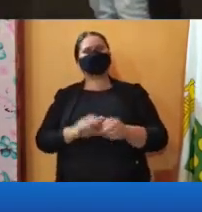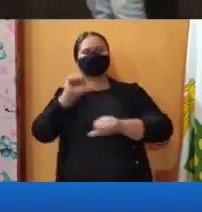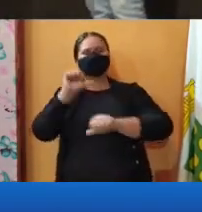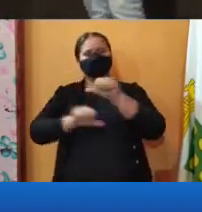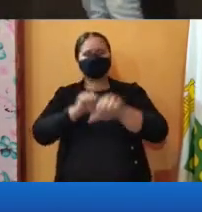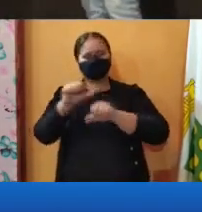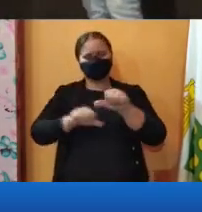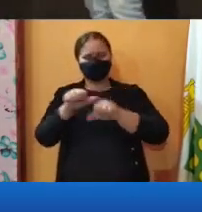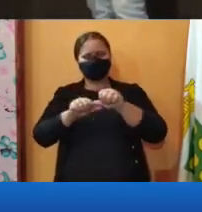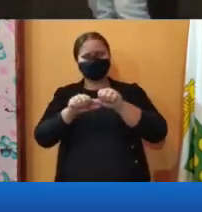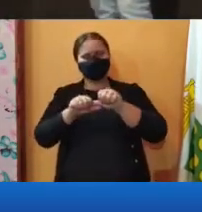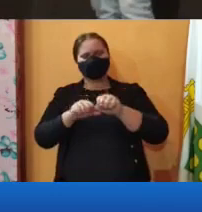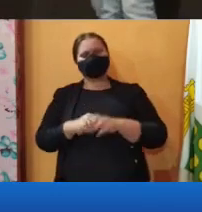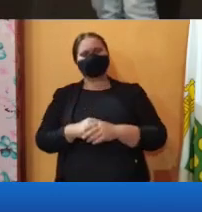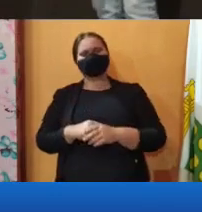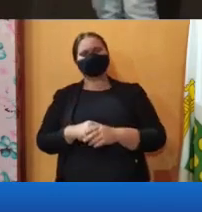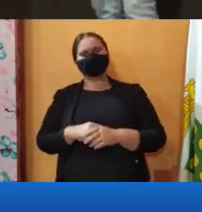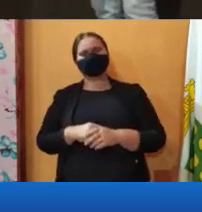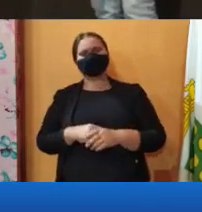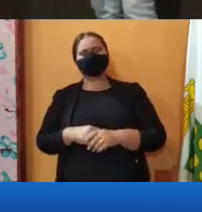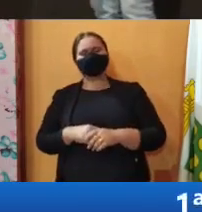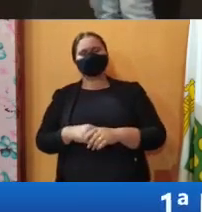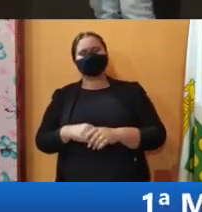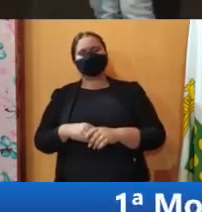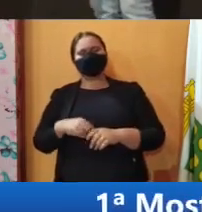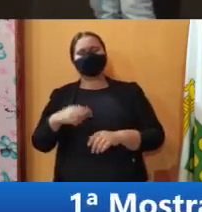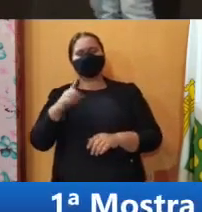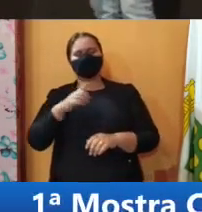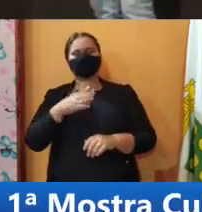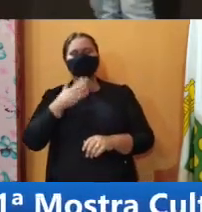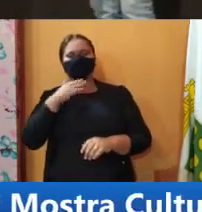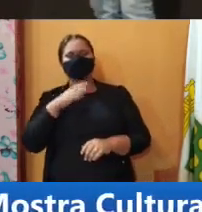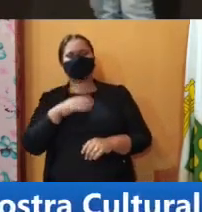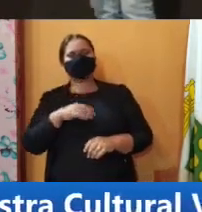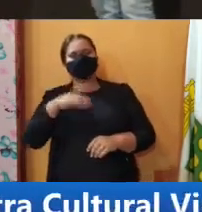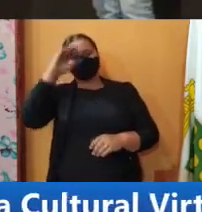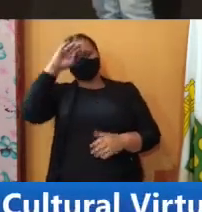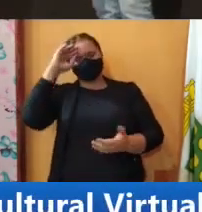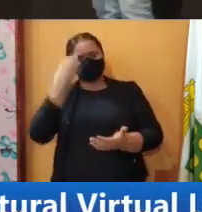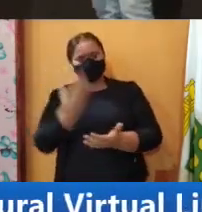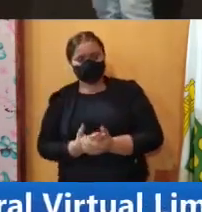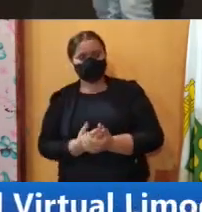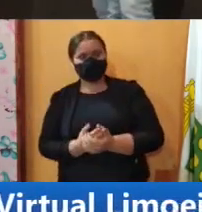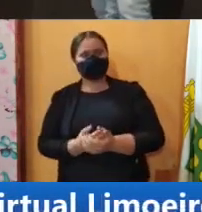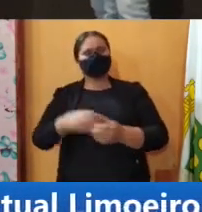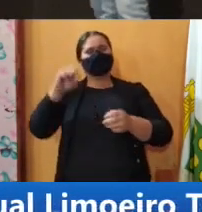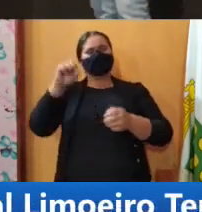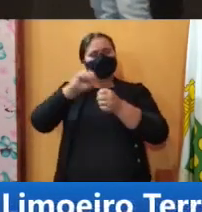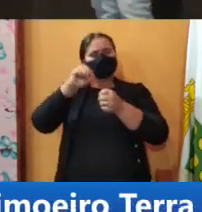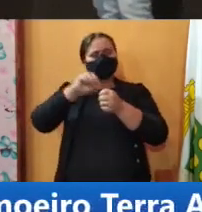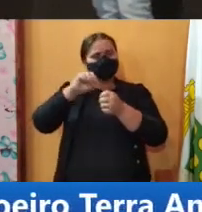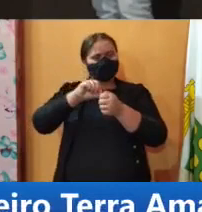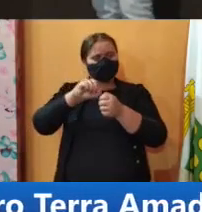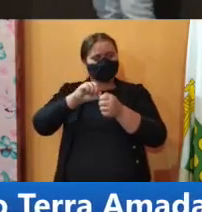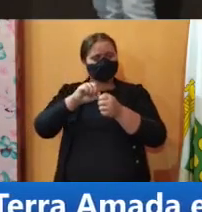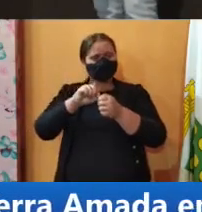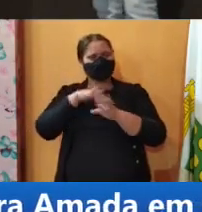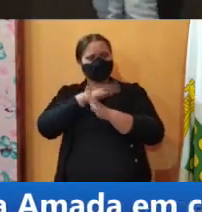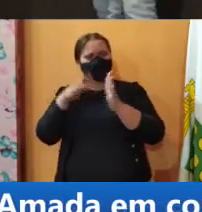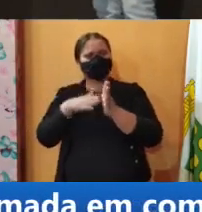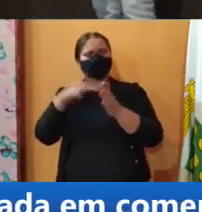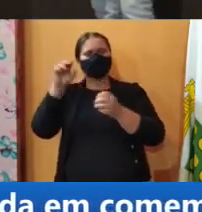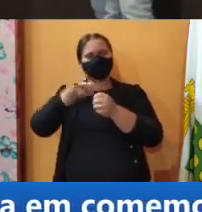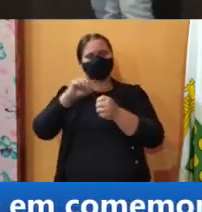Vocês acreditam, me desculpe a expressão, mas vocês acreditam que toda a atividade que foi desenvolvida esse ano lá foi com recurso